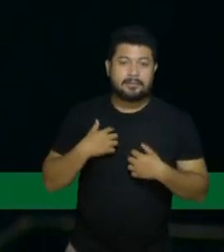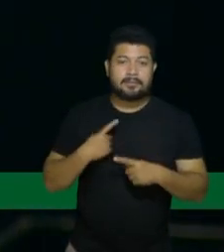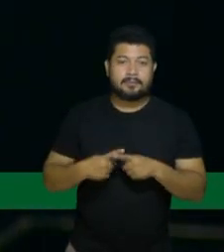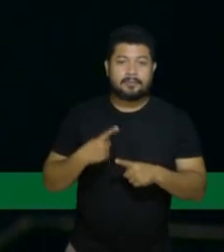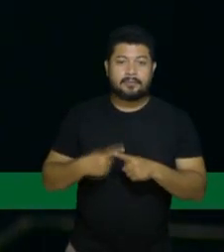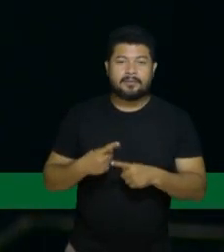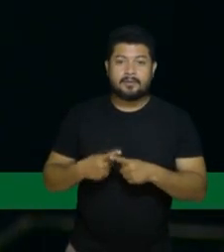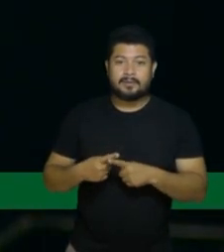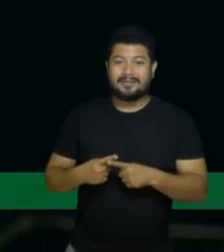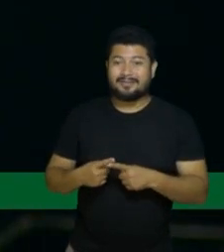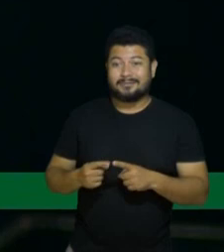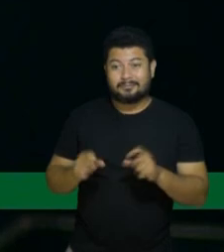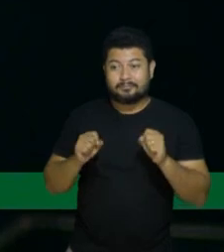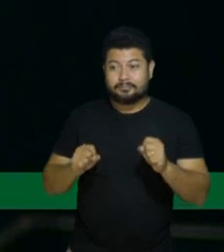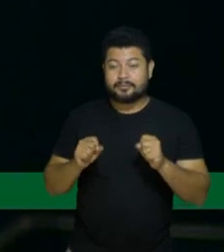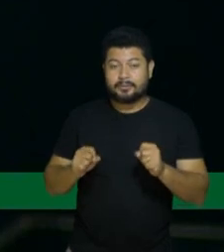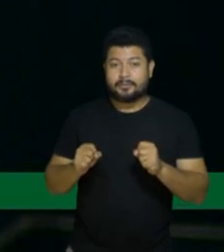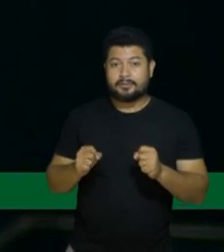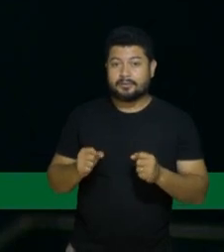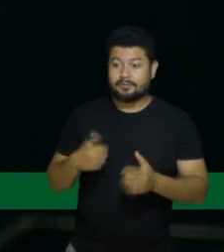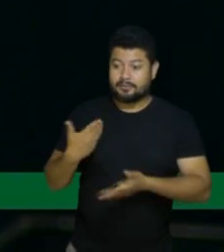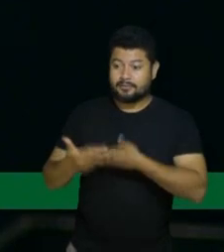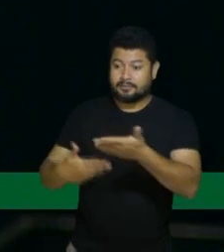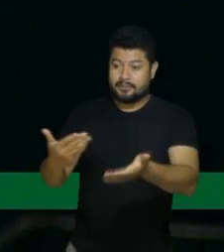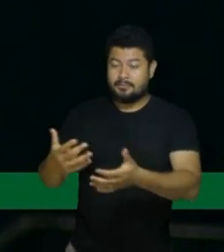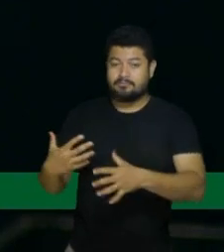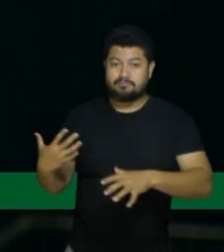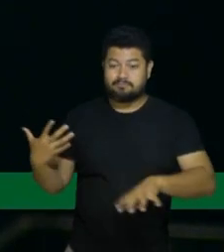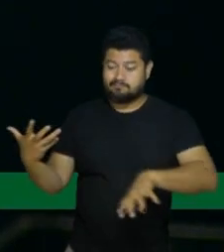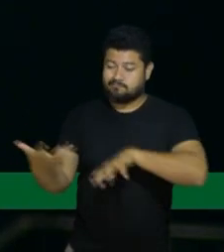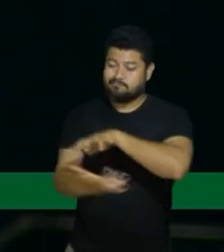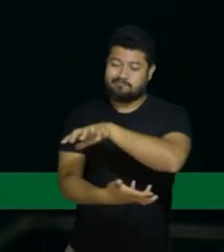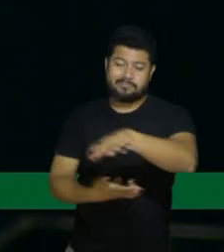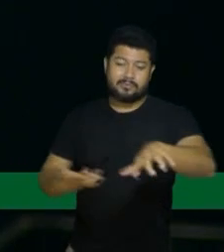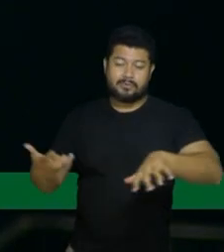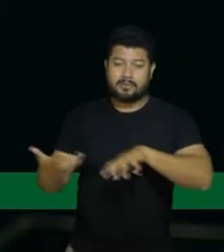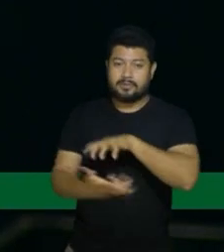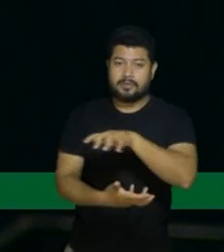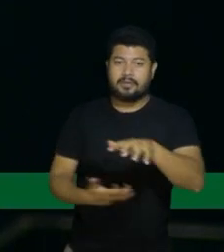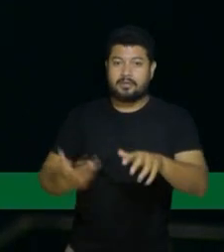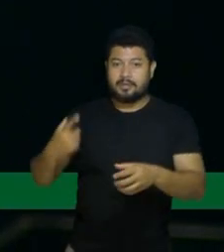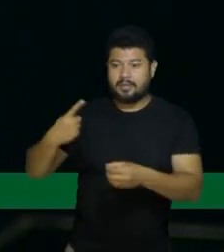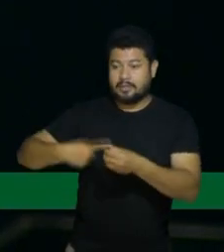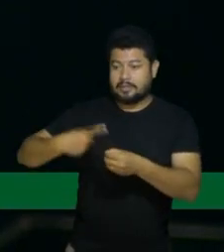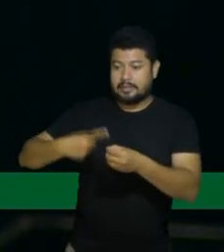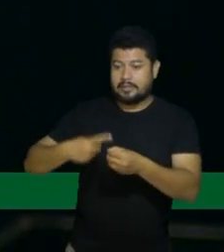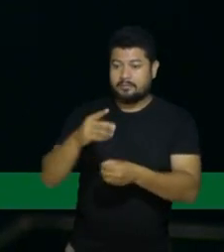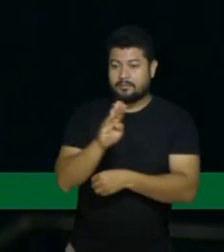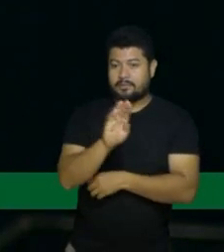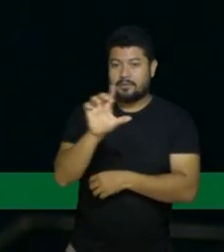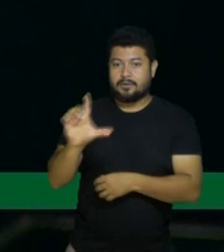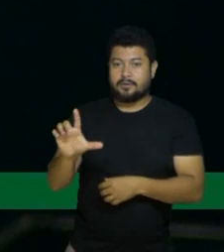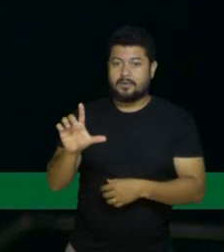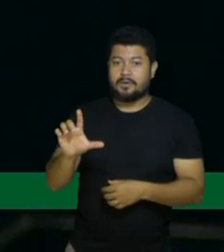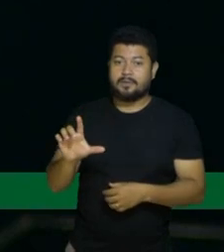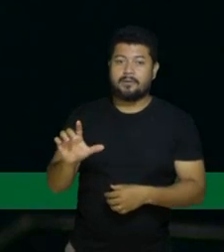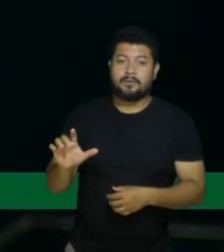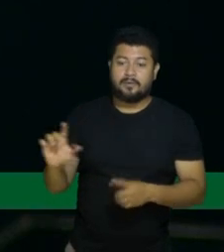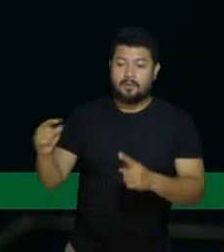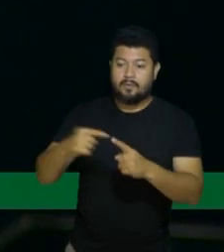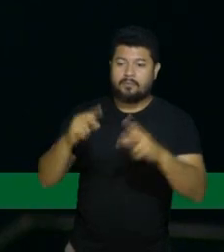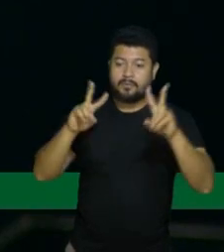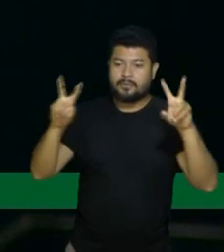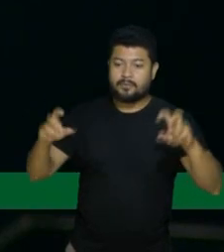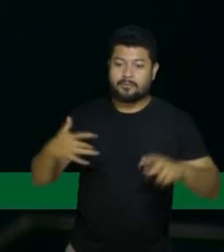se configurar um cenário caótico no que tange a saúde do município de Blumenau nós médicos